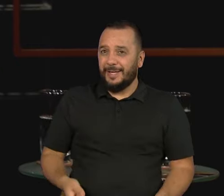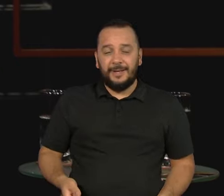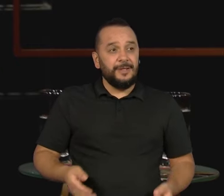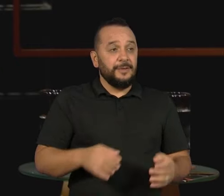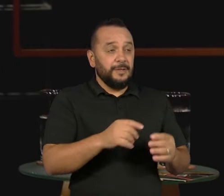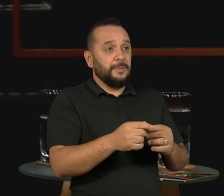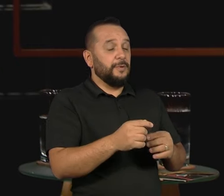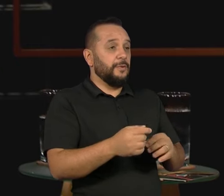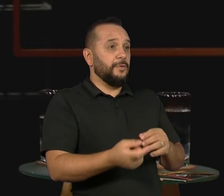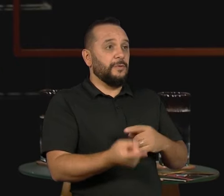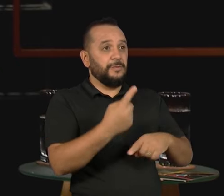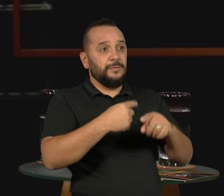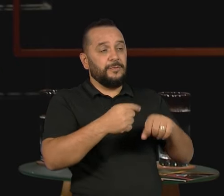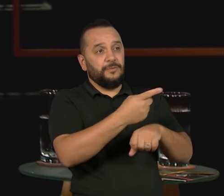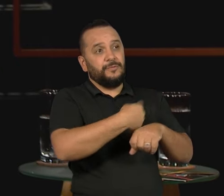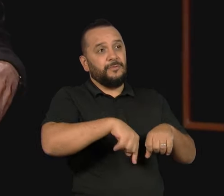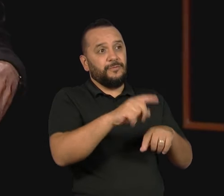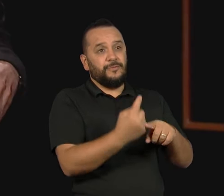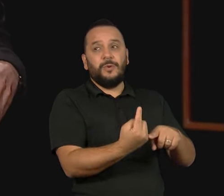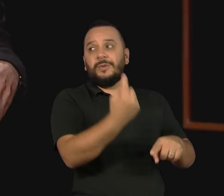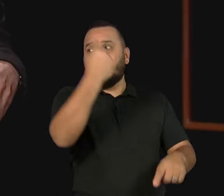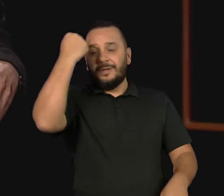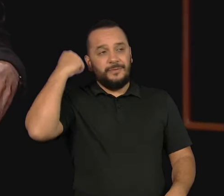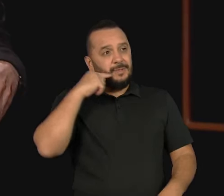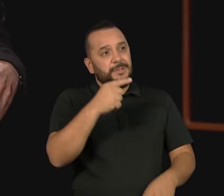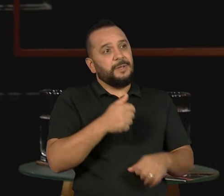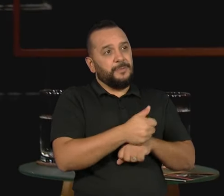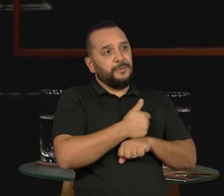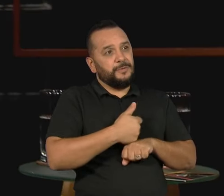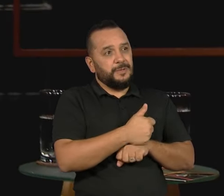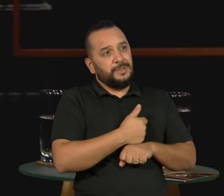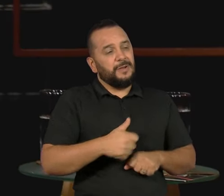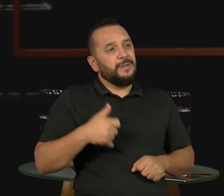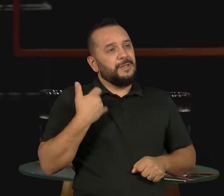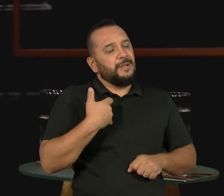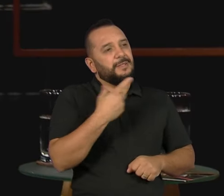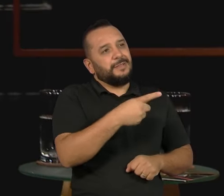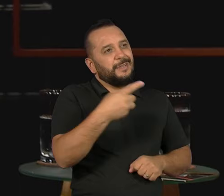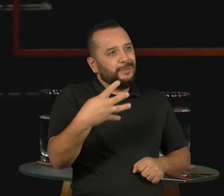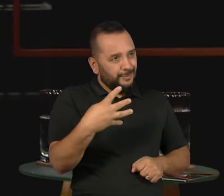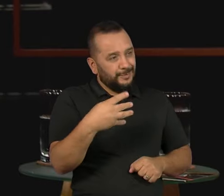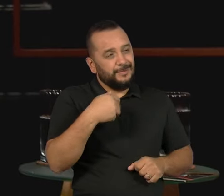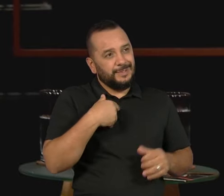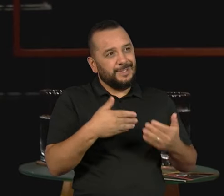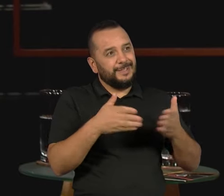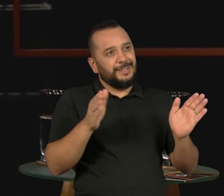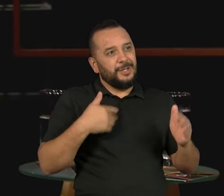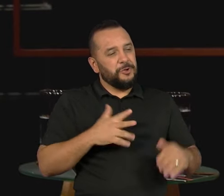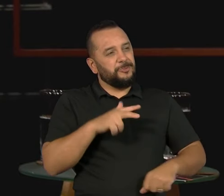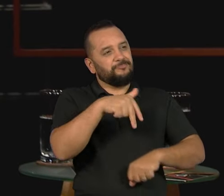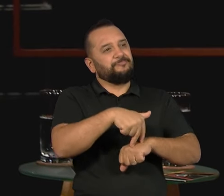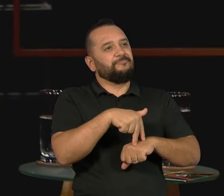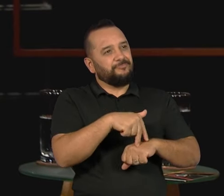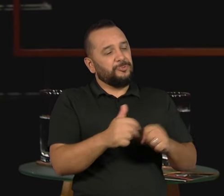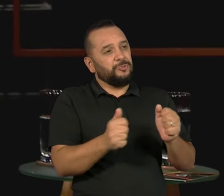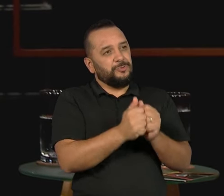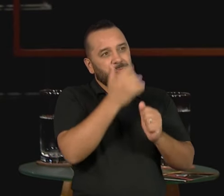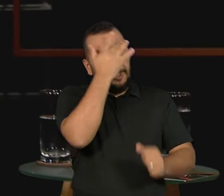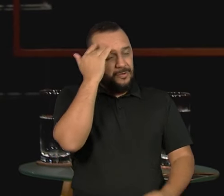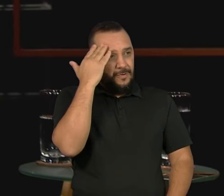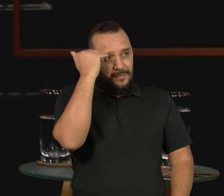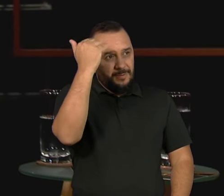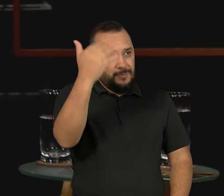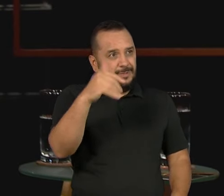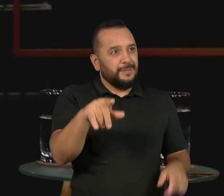vida profissional com 14 anos de idade, né? Estreou nos palcos em grande estilo, na companhia de renomados artistas